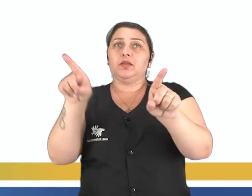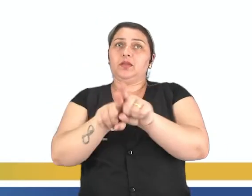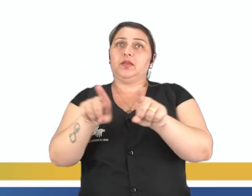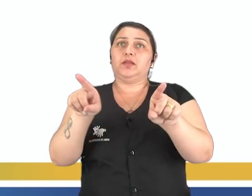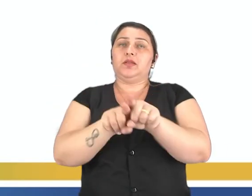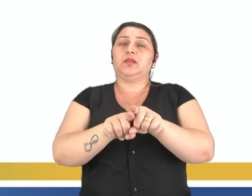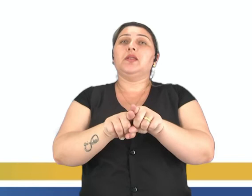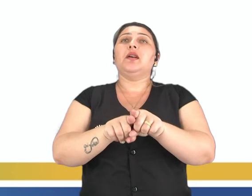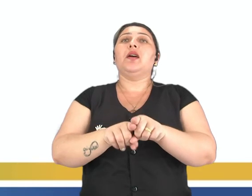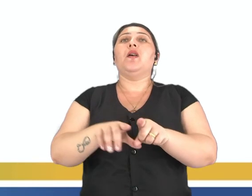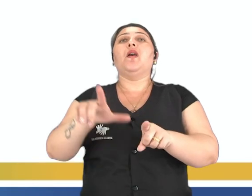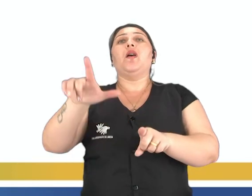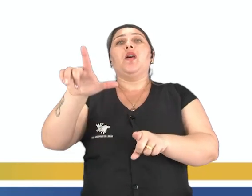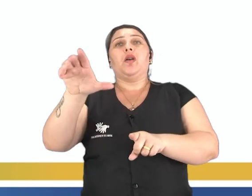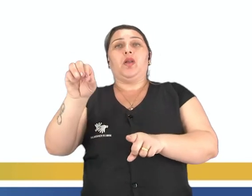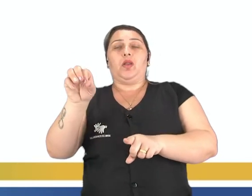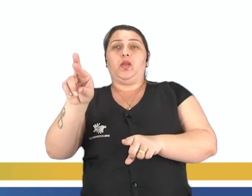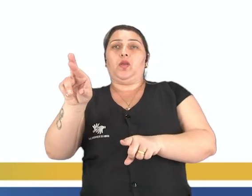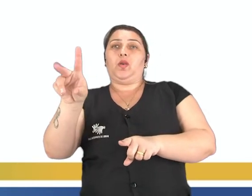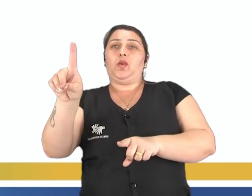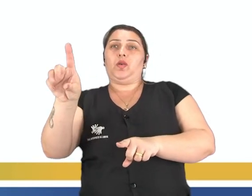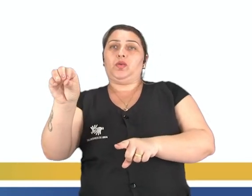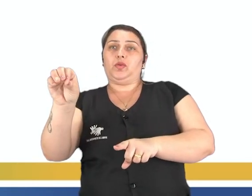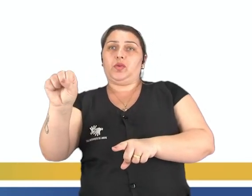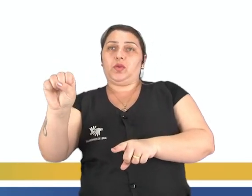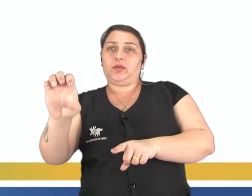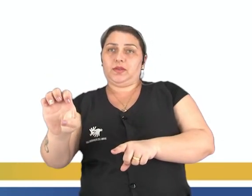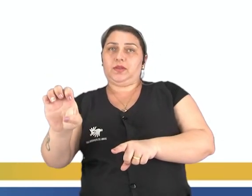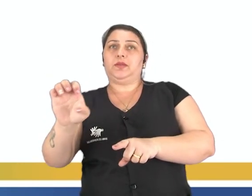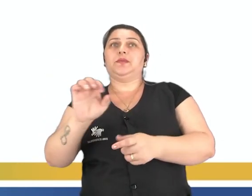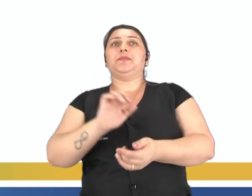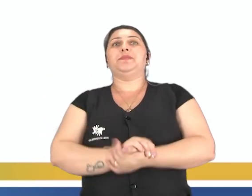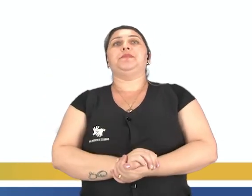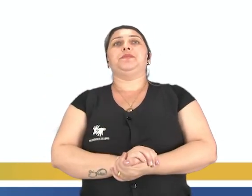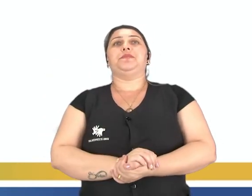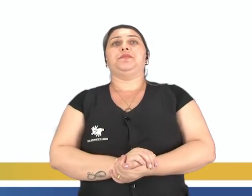acaba compensando na sua lombar, né?